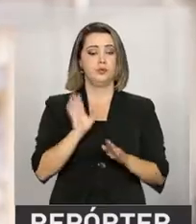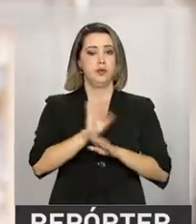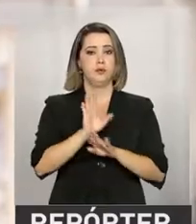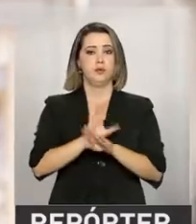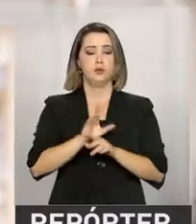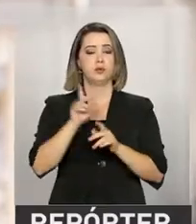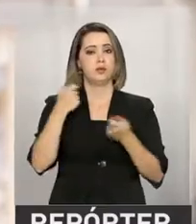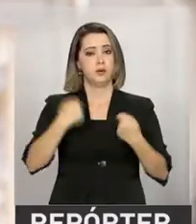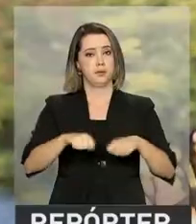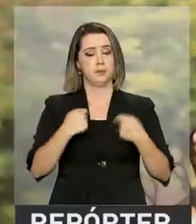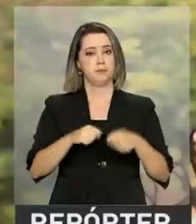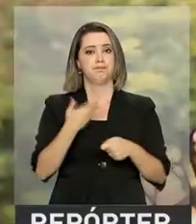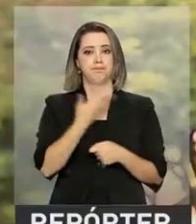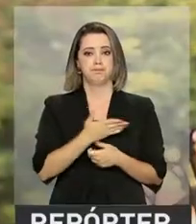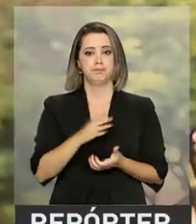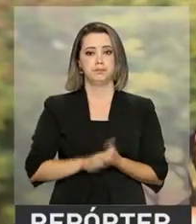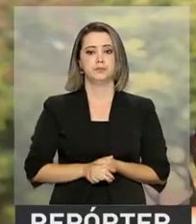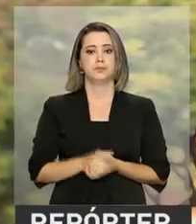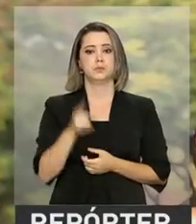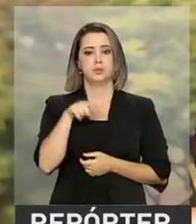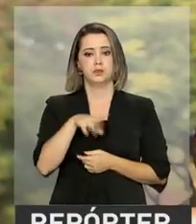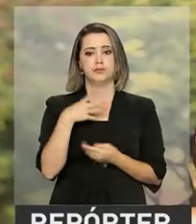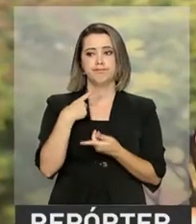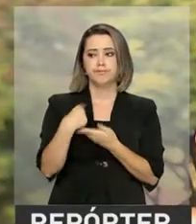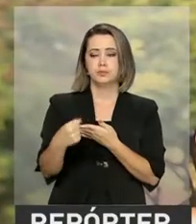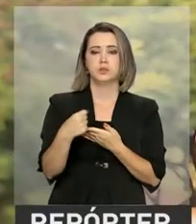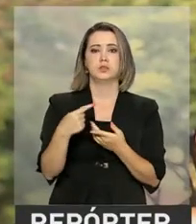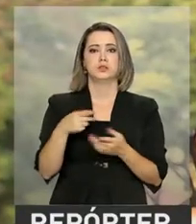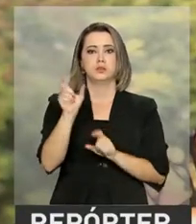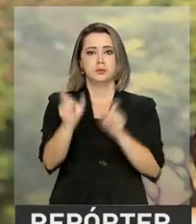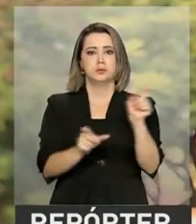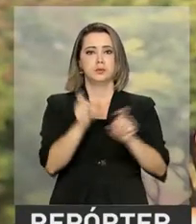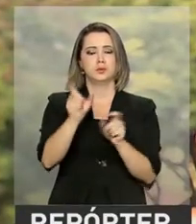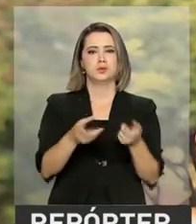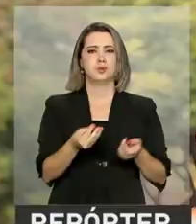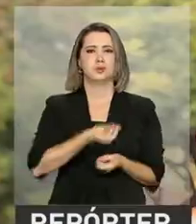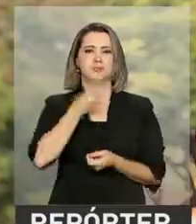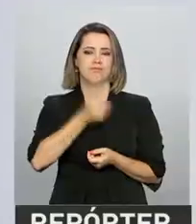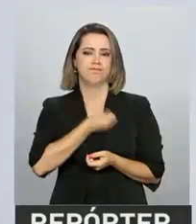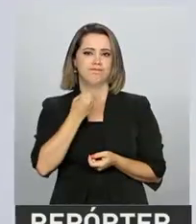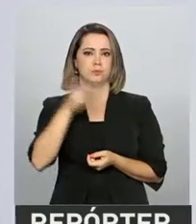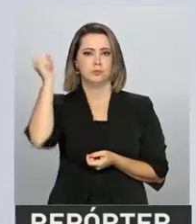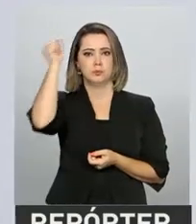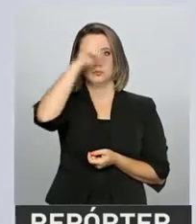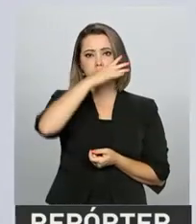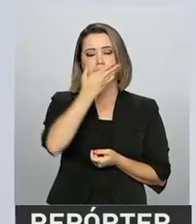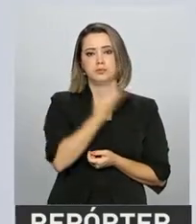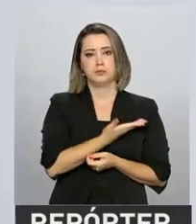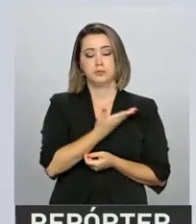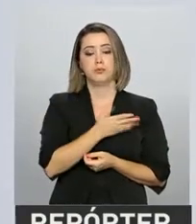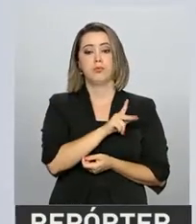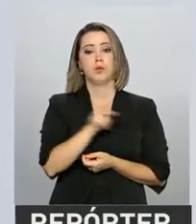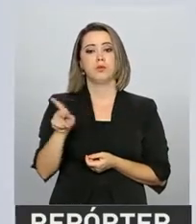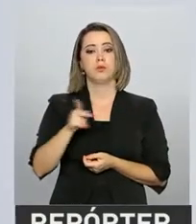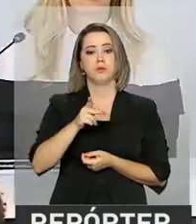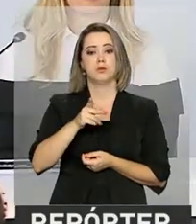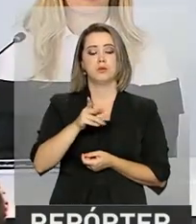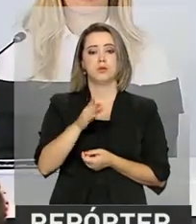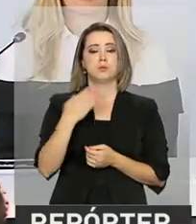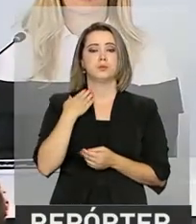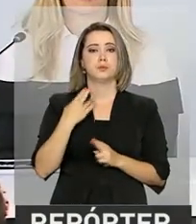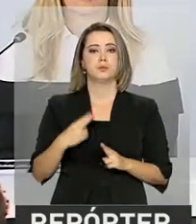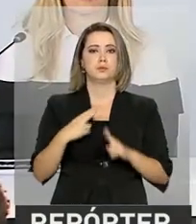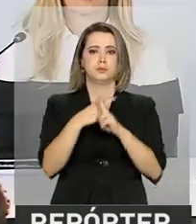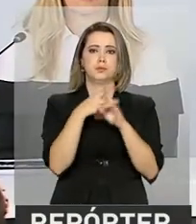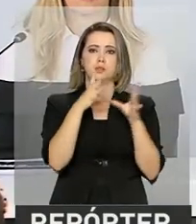precisando vai ajudar um escape nem o brasileiro que ela com essa vida tão concorrida o presidente da caixa econômica destaca que é